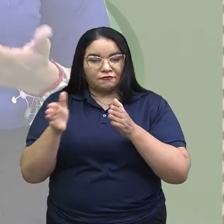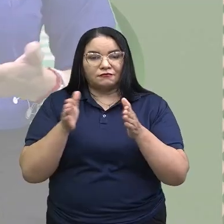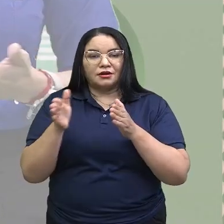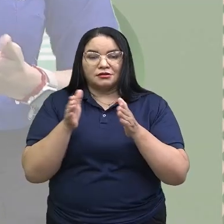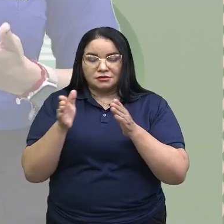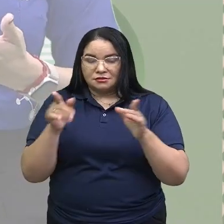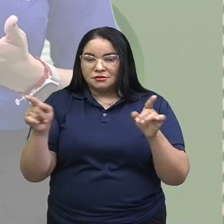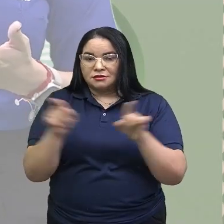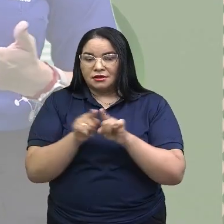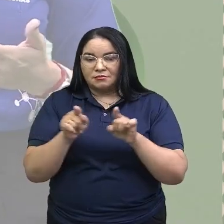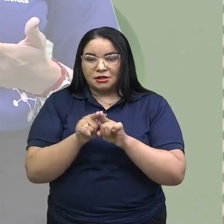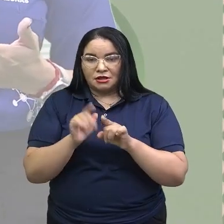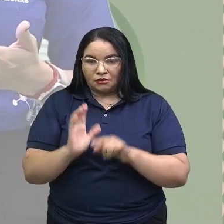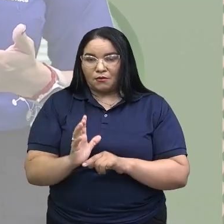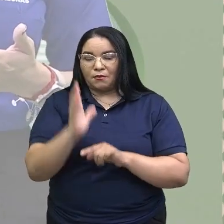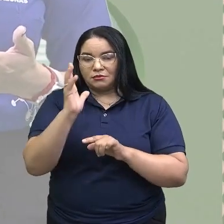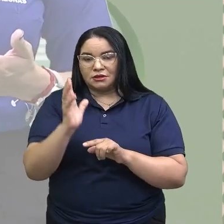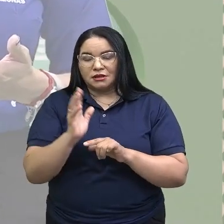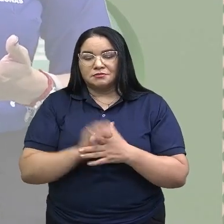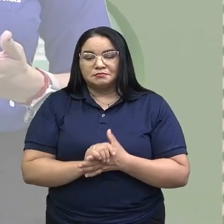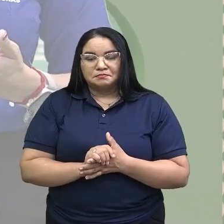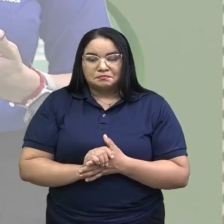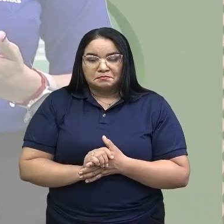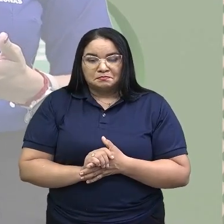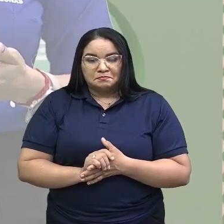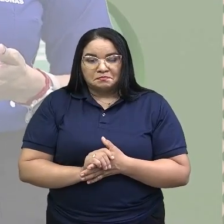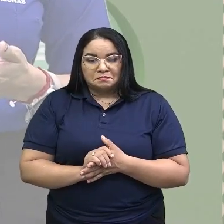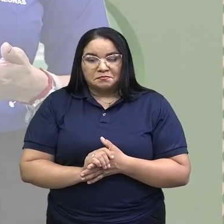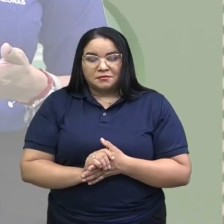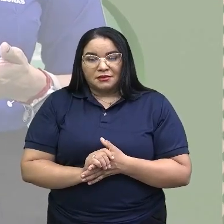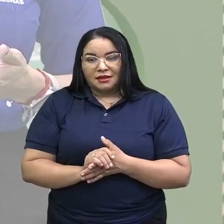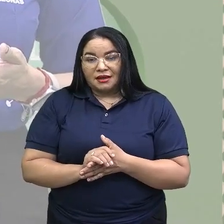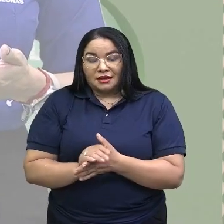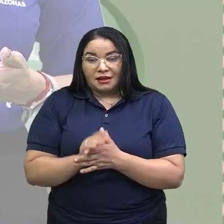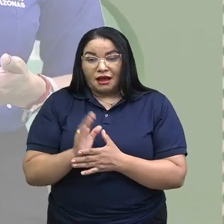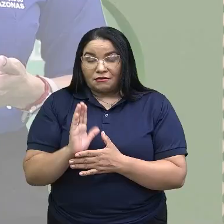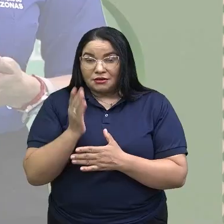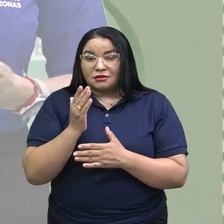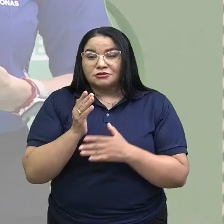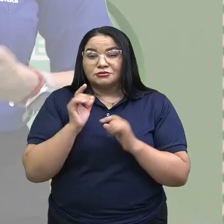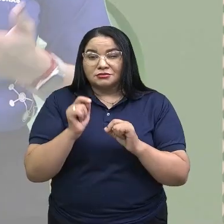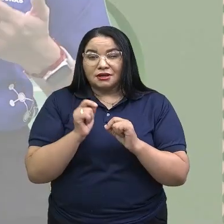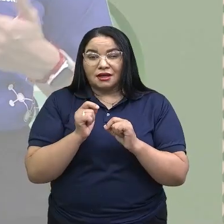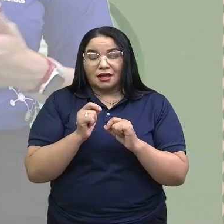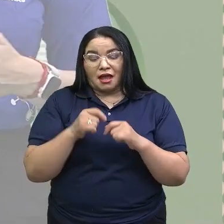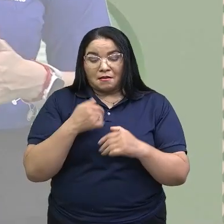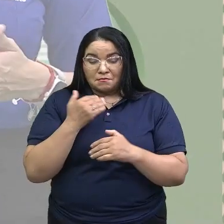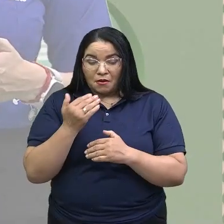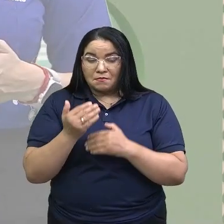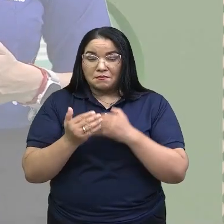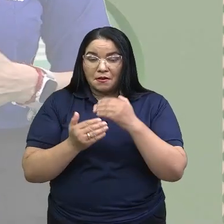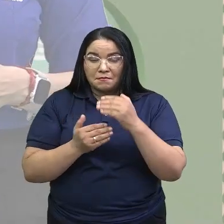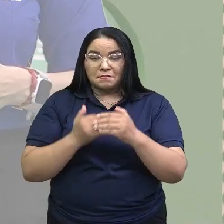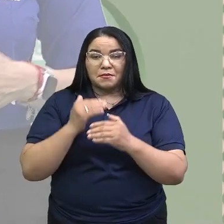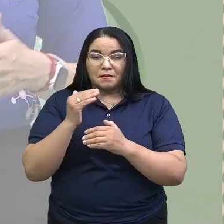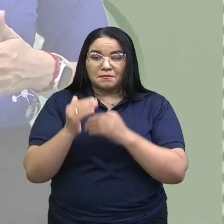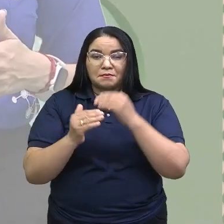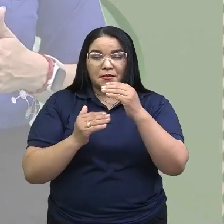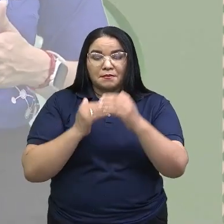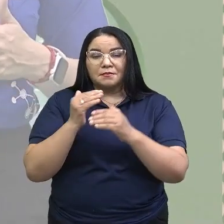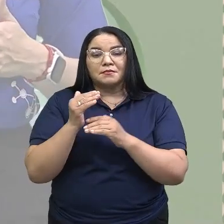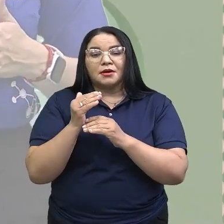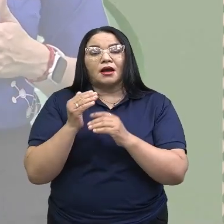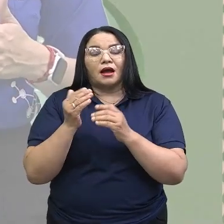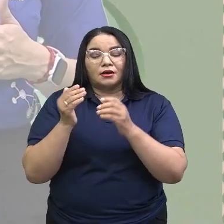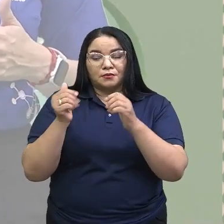acaba levando com o tempo, né? Como eu falei para vocês, é algo que é progressivo. Inicia lá com a perda de memória